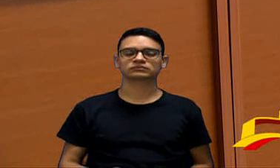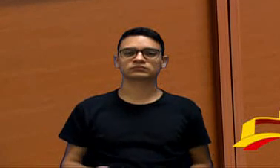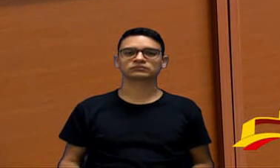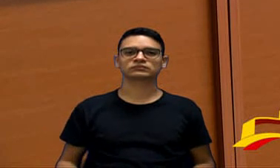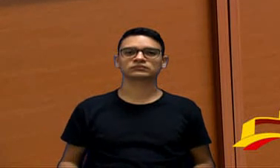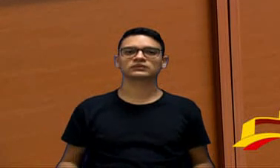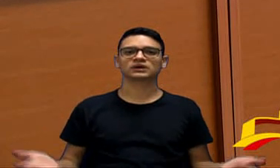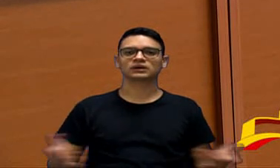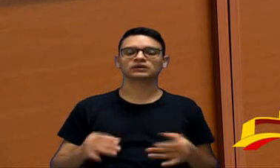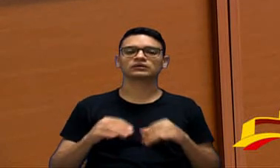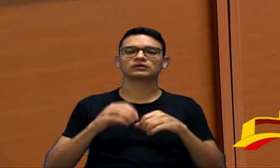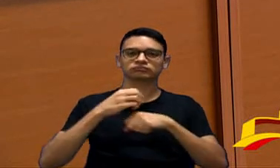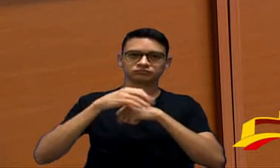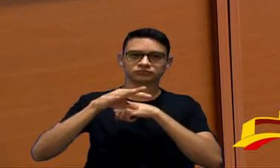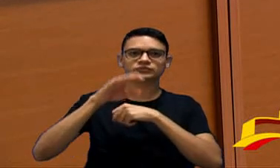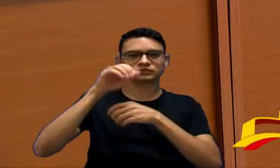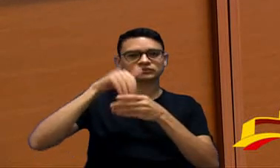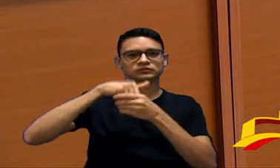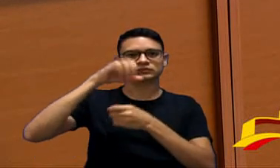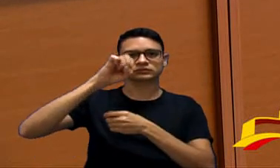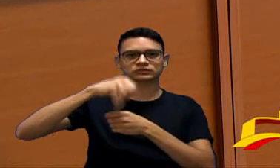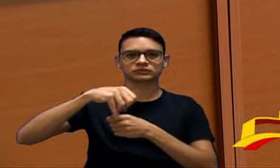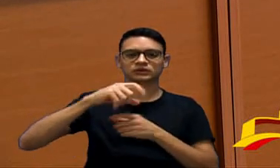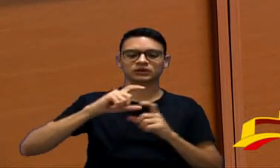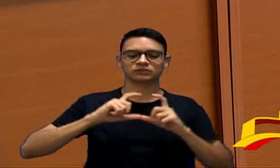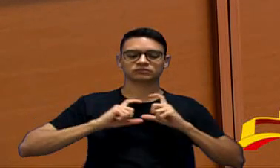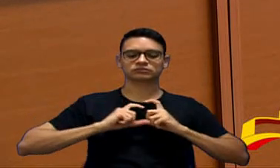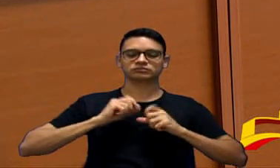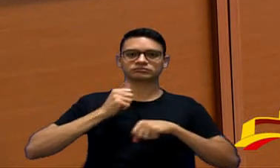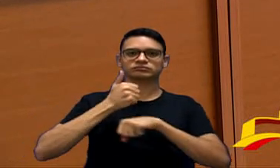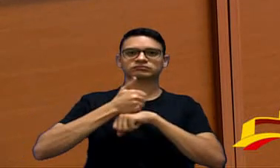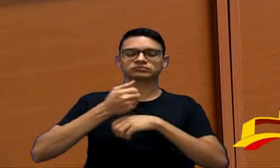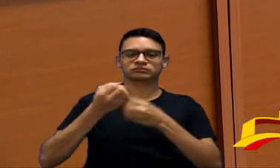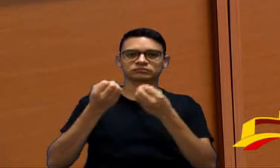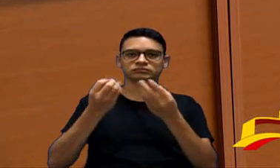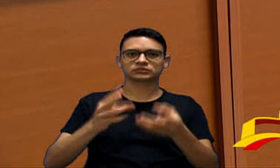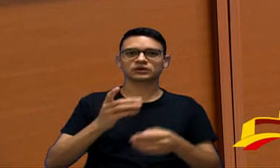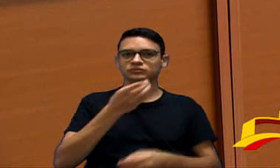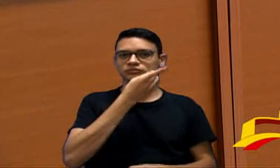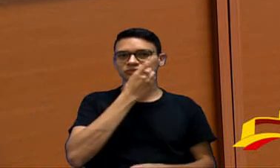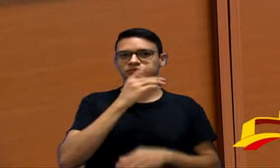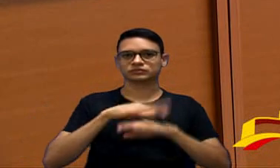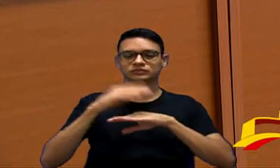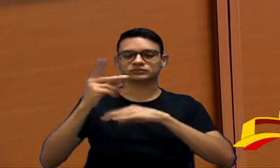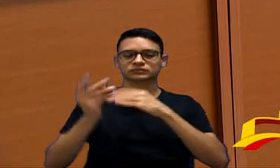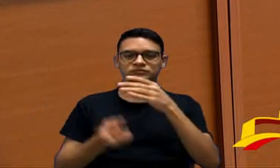O encaminhamento, voto sim. Um projeto de medalha do vereador Fernando Dini.